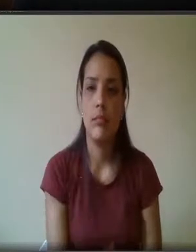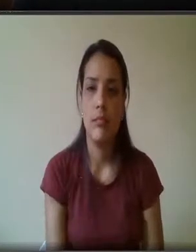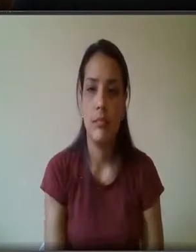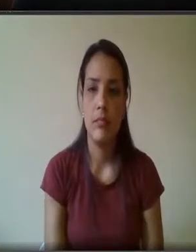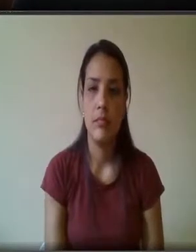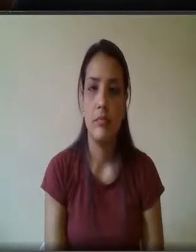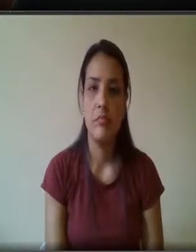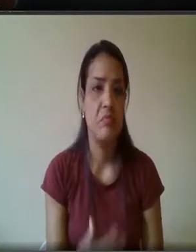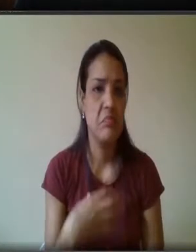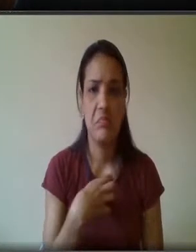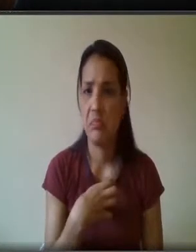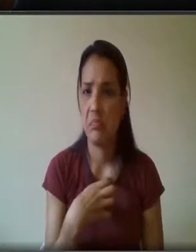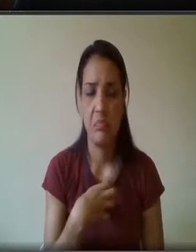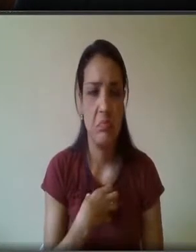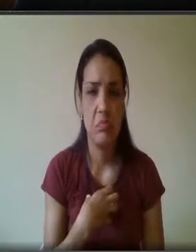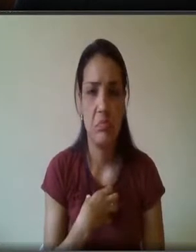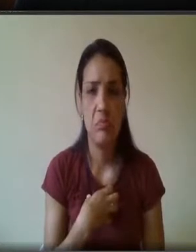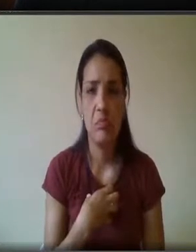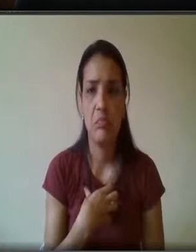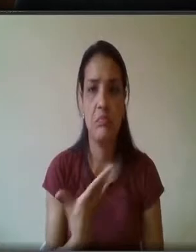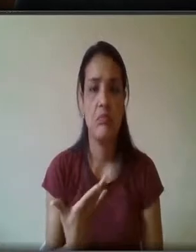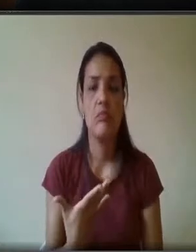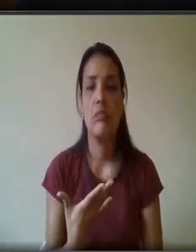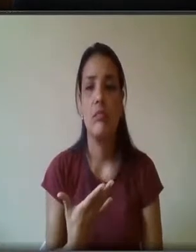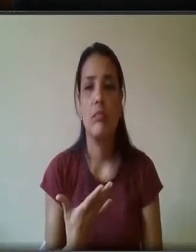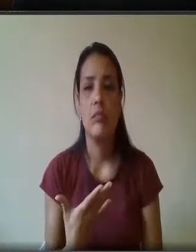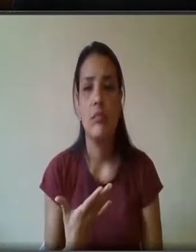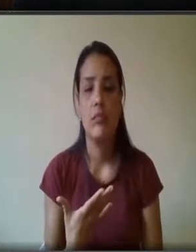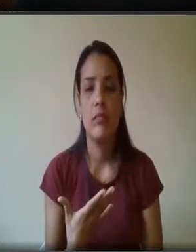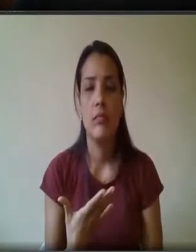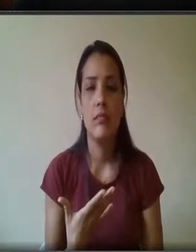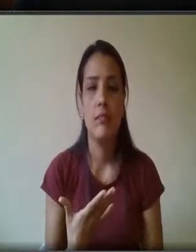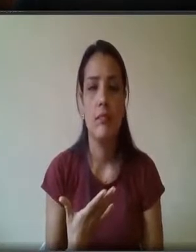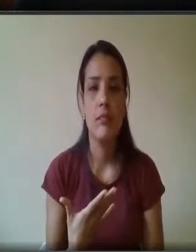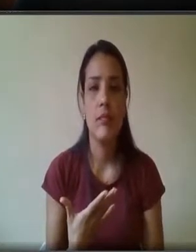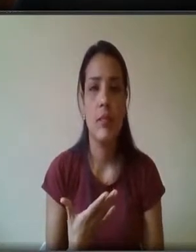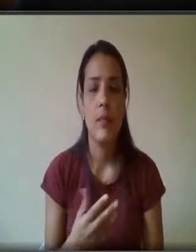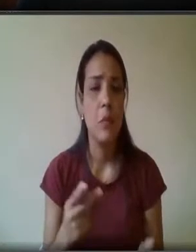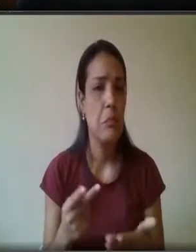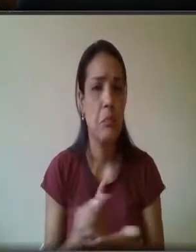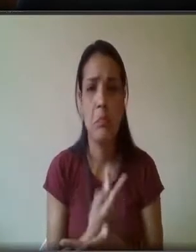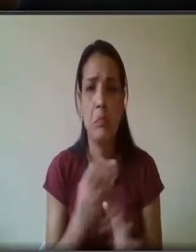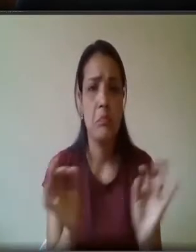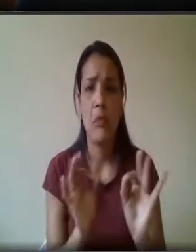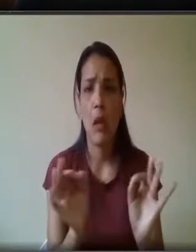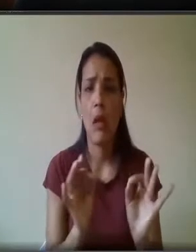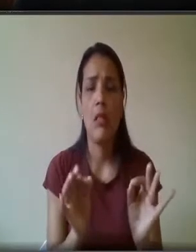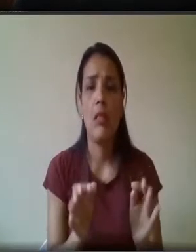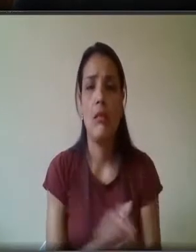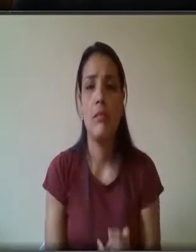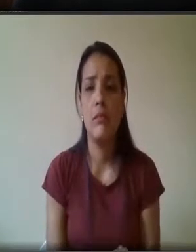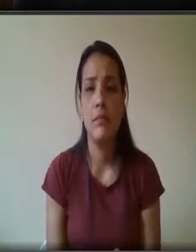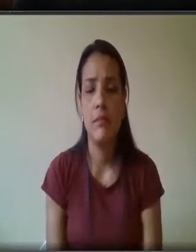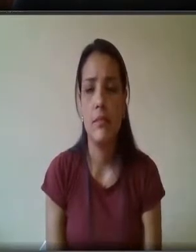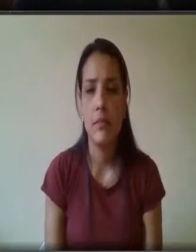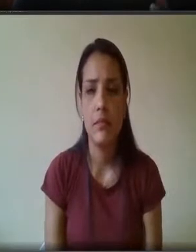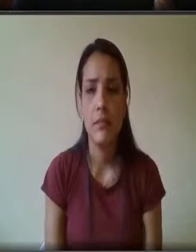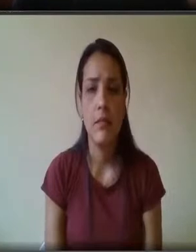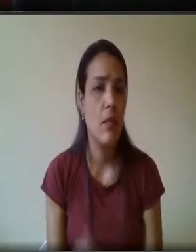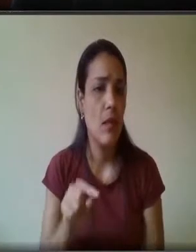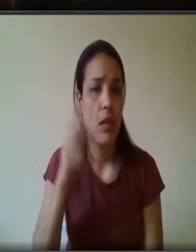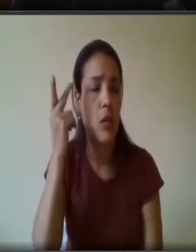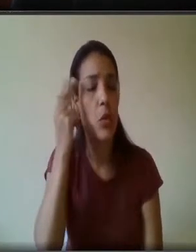geralmente você não vai, isso não vai trazer nenhum prejuízo. É muito comum na parte